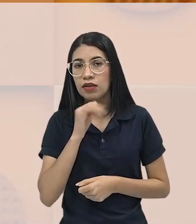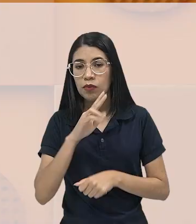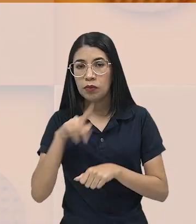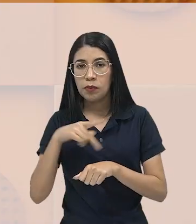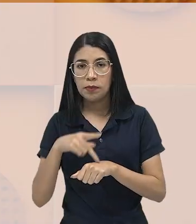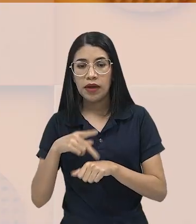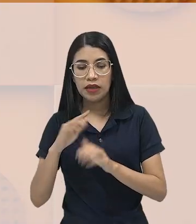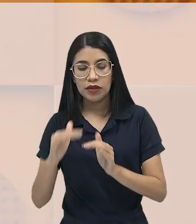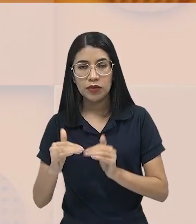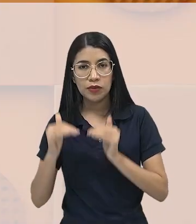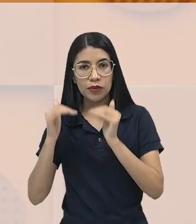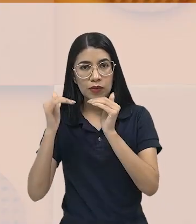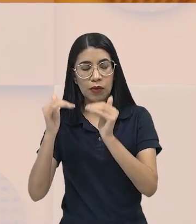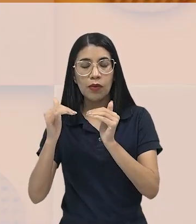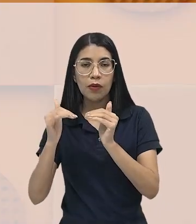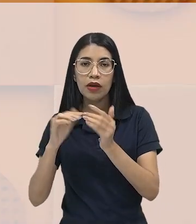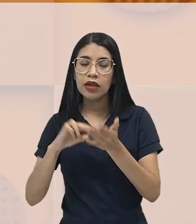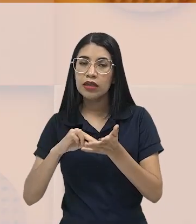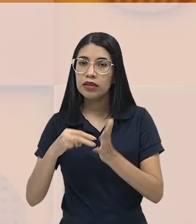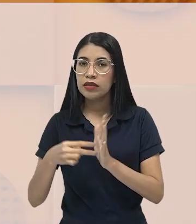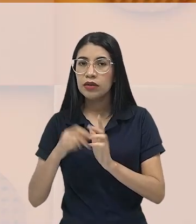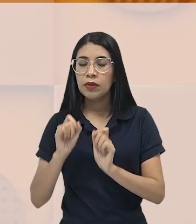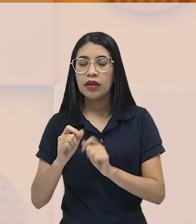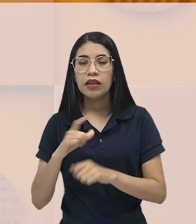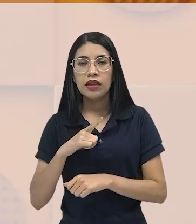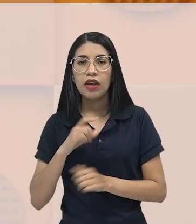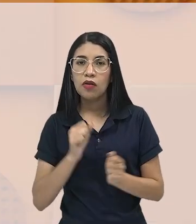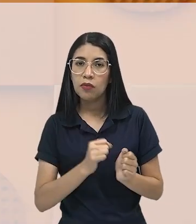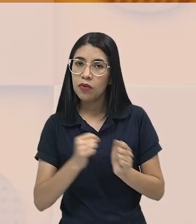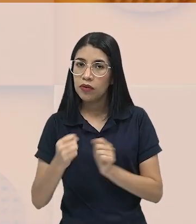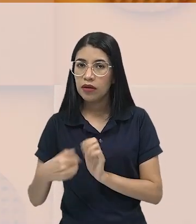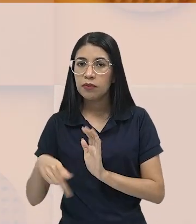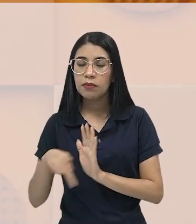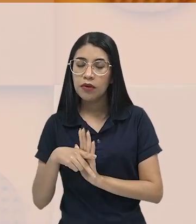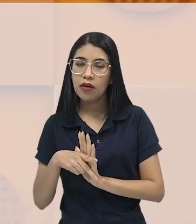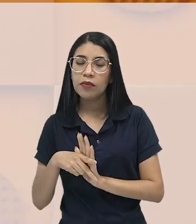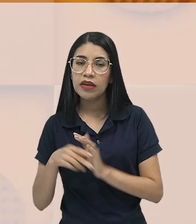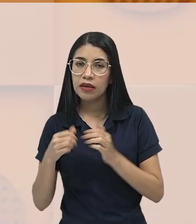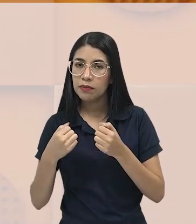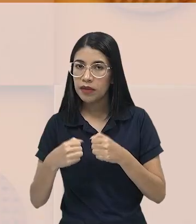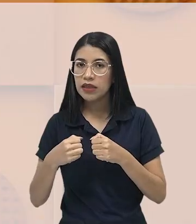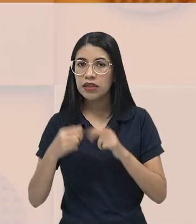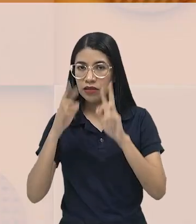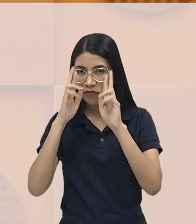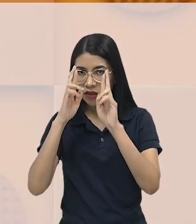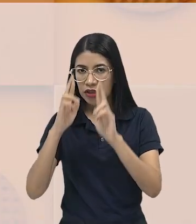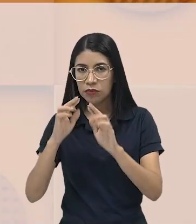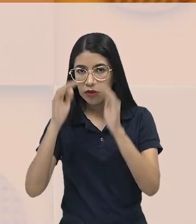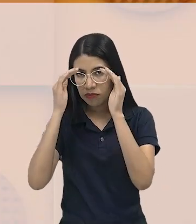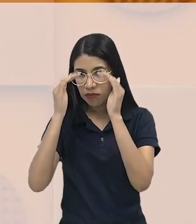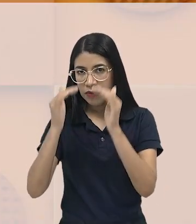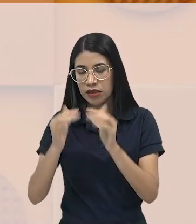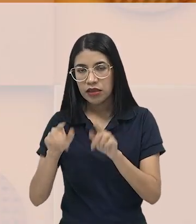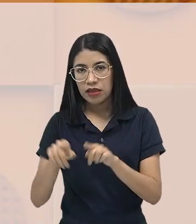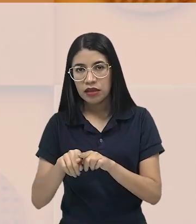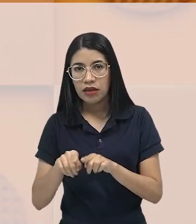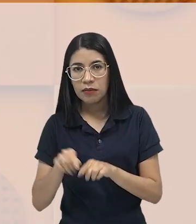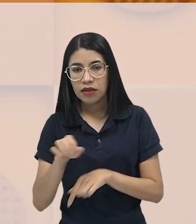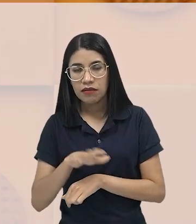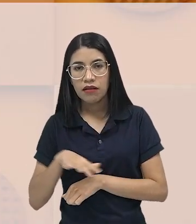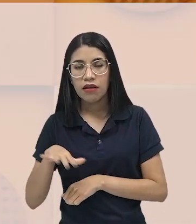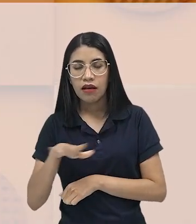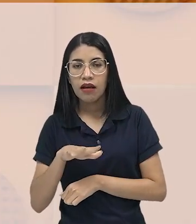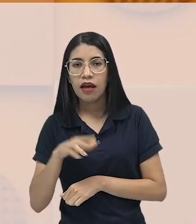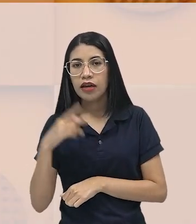é um país soberano quer dizer que ele tem o seu poder e que esse poder deve ser respeitado, né? Dentro ali do